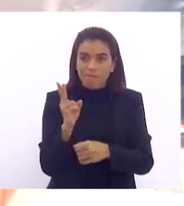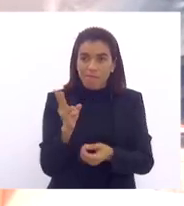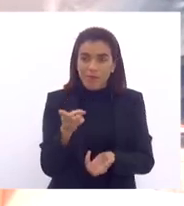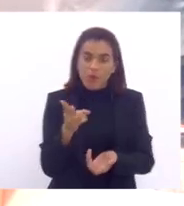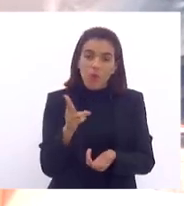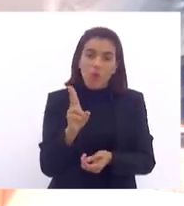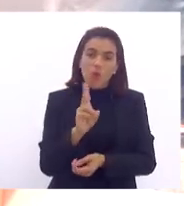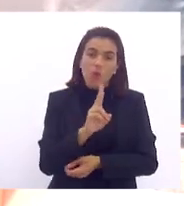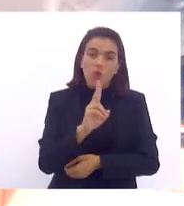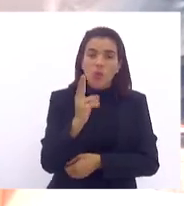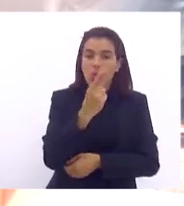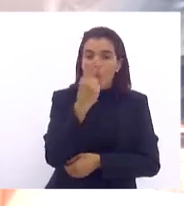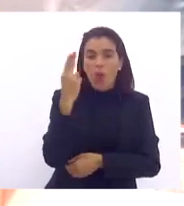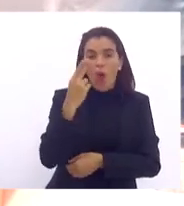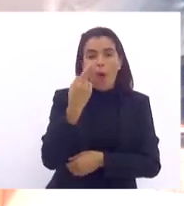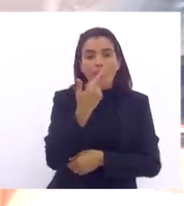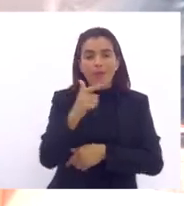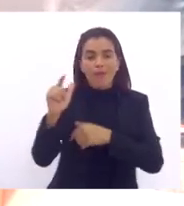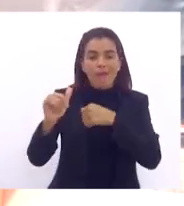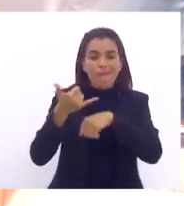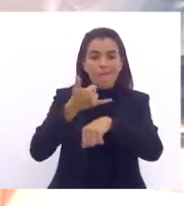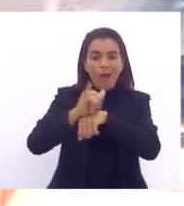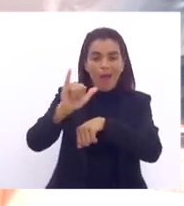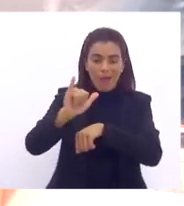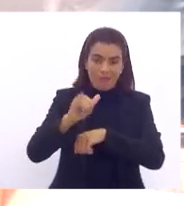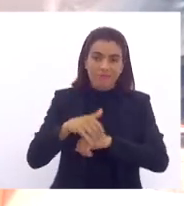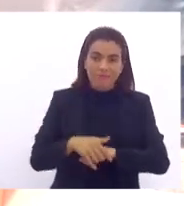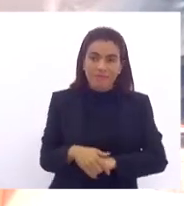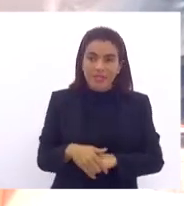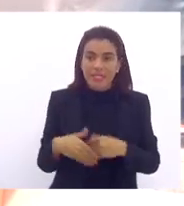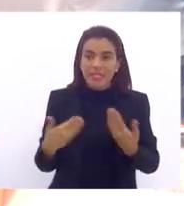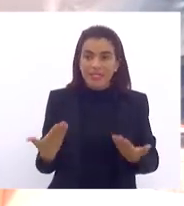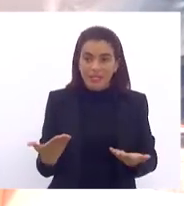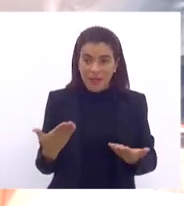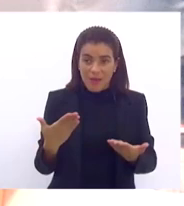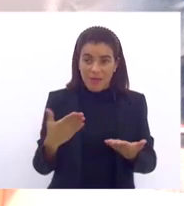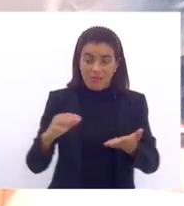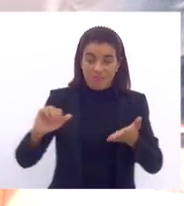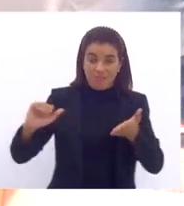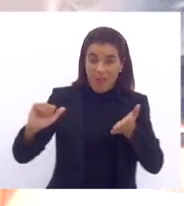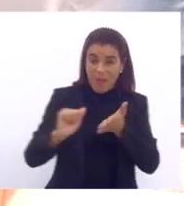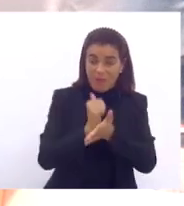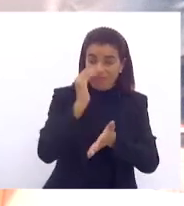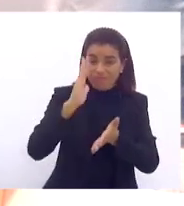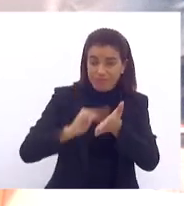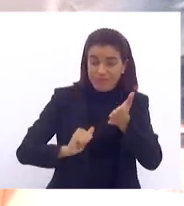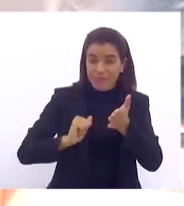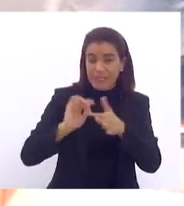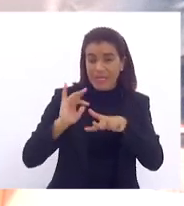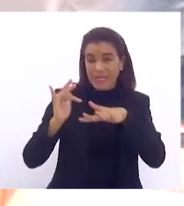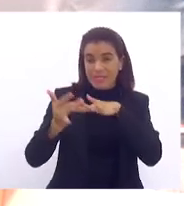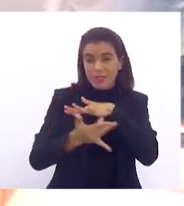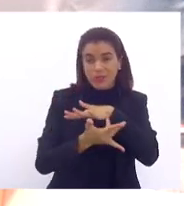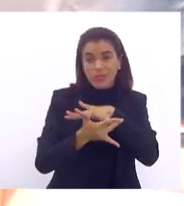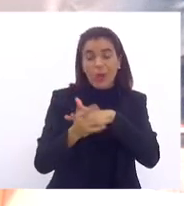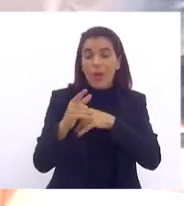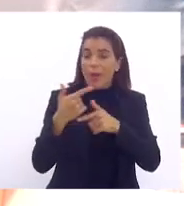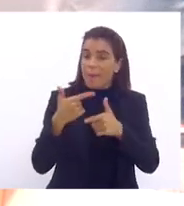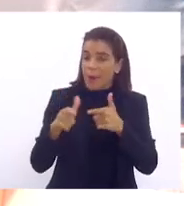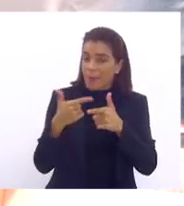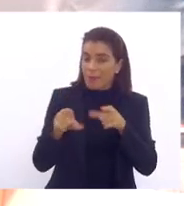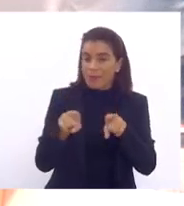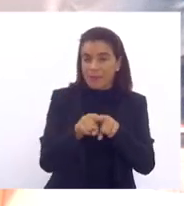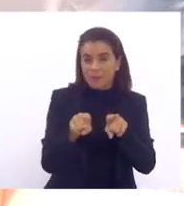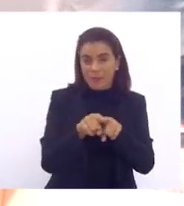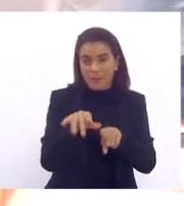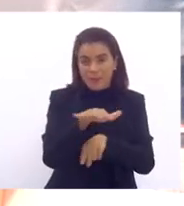pseudônimo também de forma anônima para levar essas informações então a derrubar de redes sociais me parece que é um problemático também